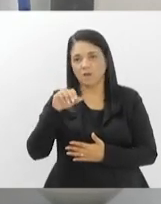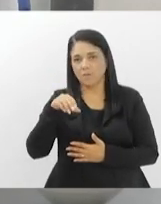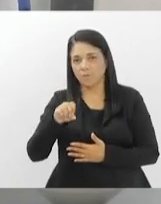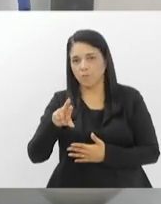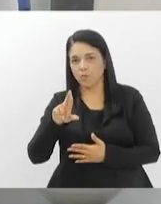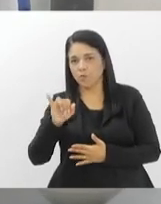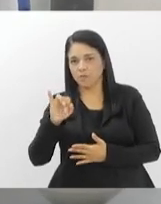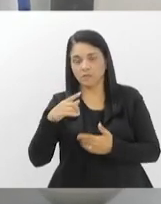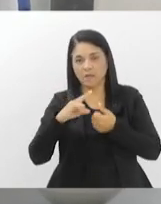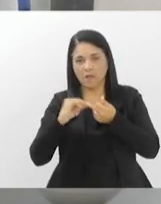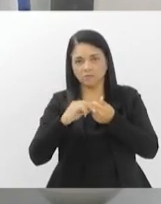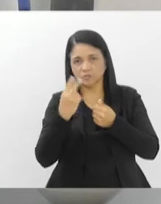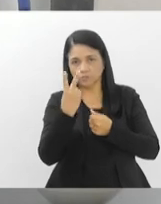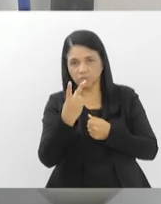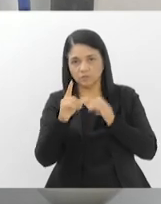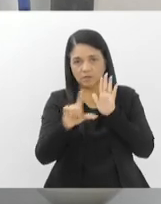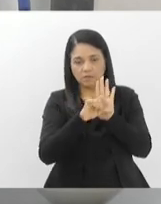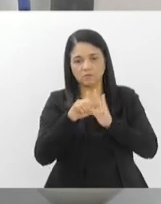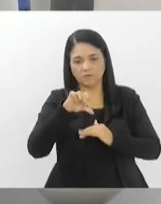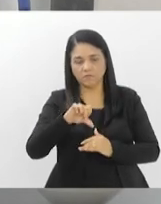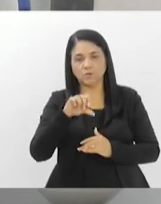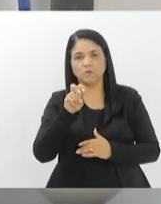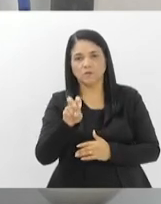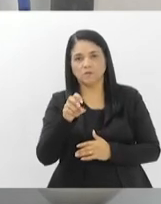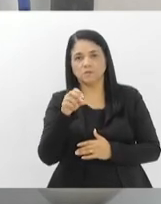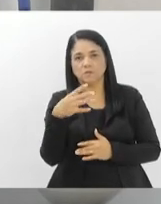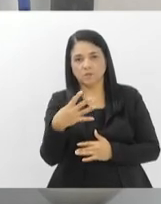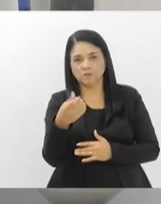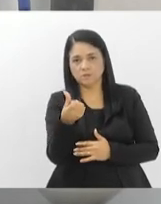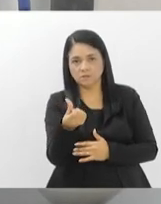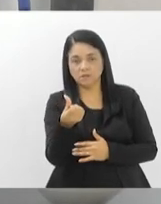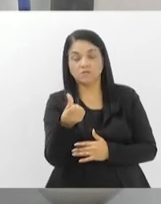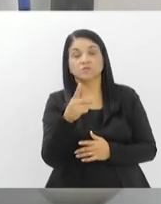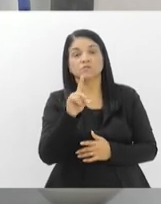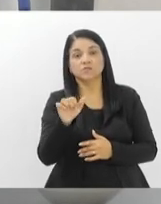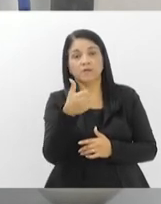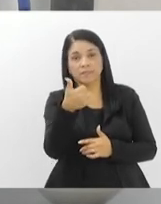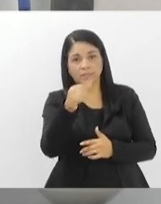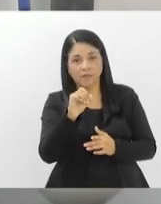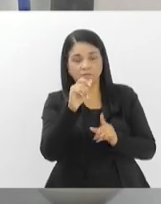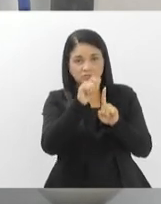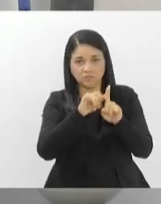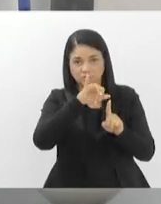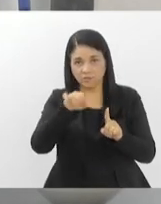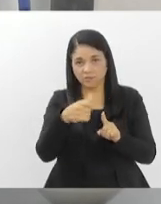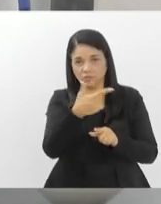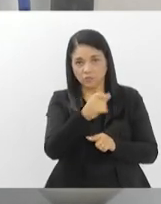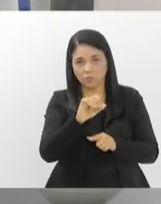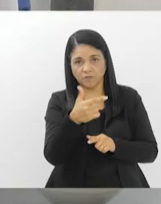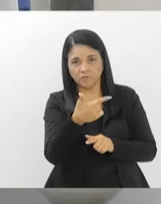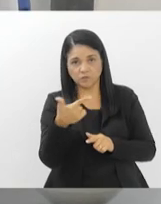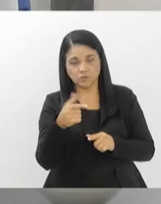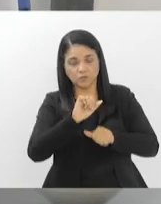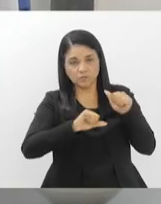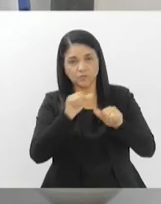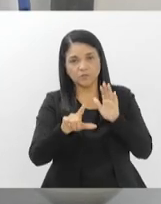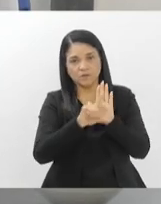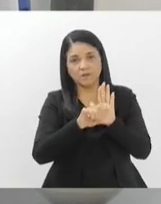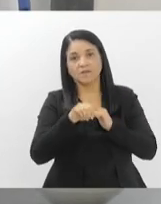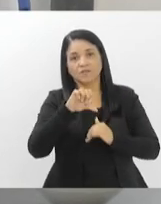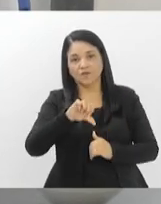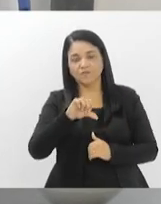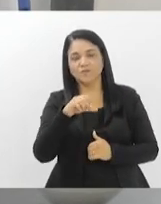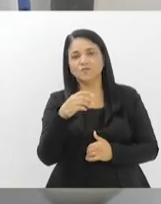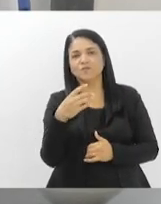artigo 2º. Da Lei 9.546, de 10 de janeiro de 2022, que alterou a Lei número 9.494,